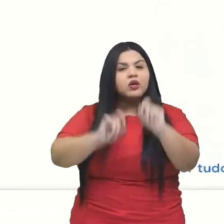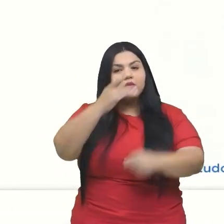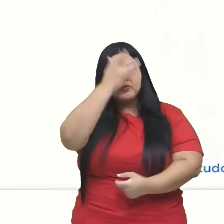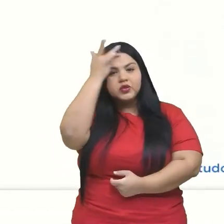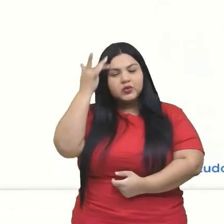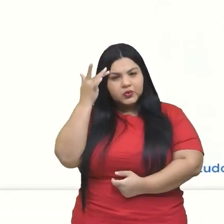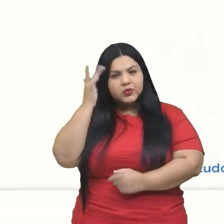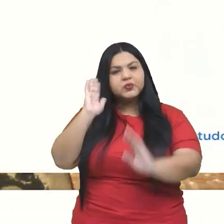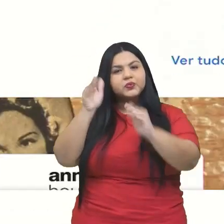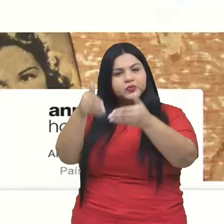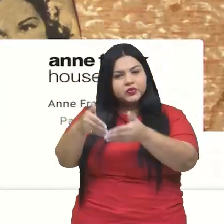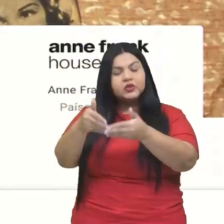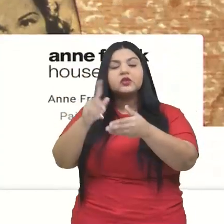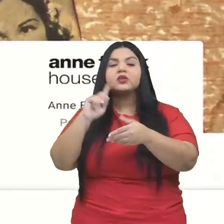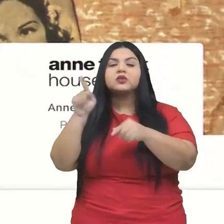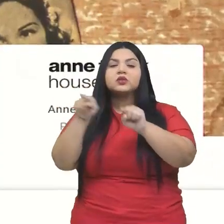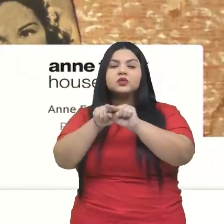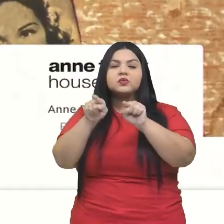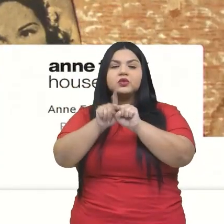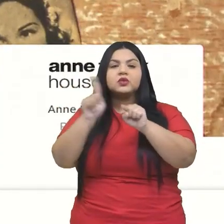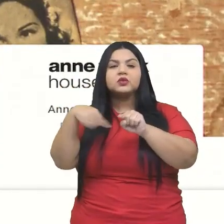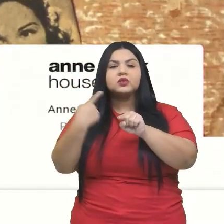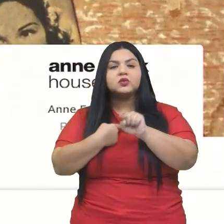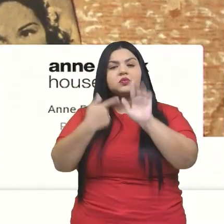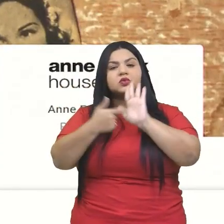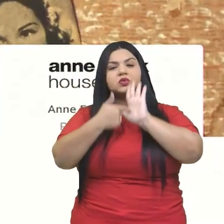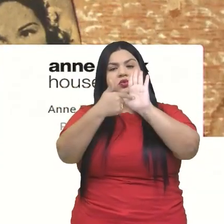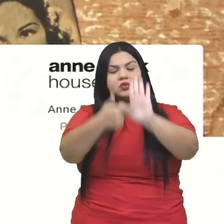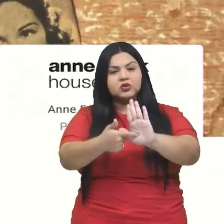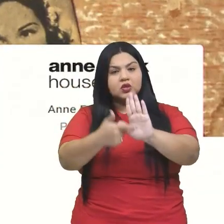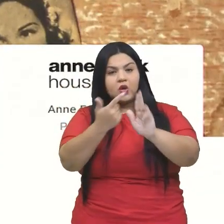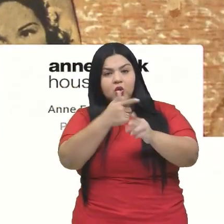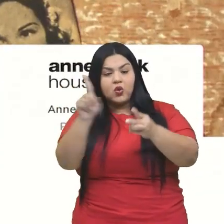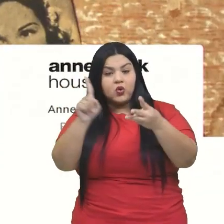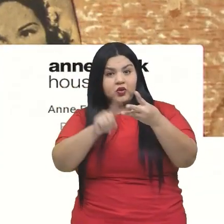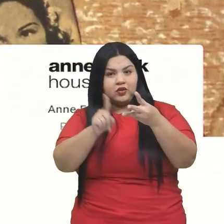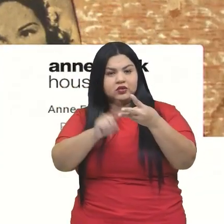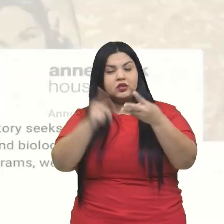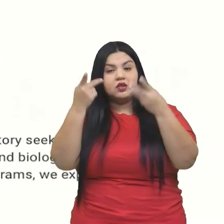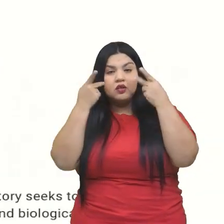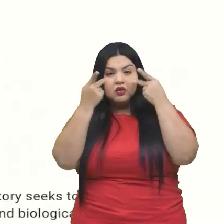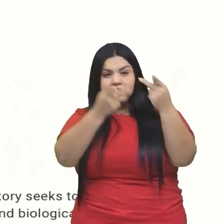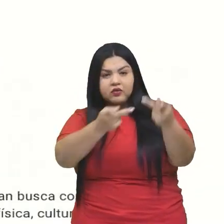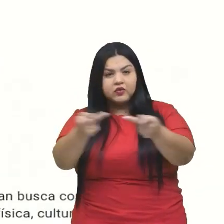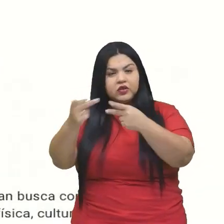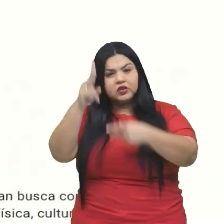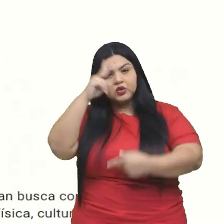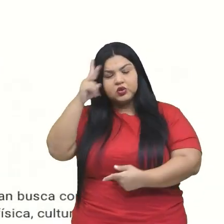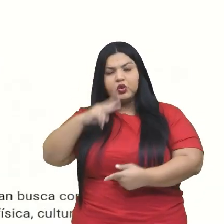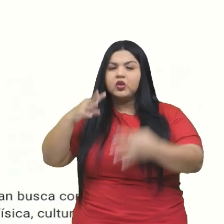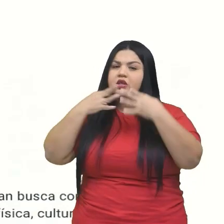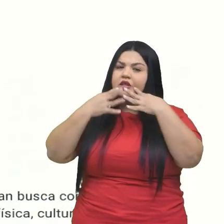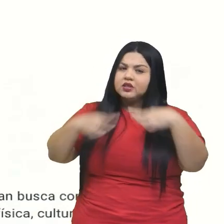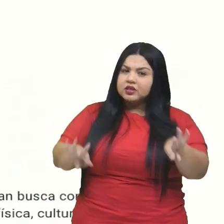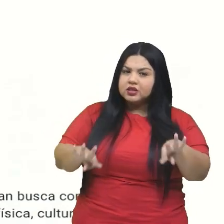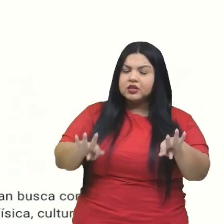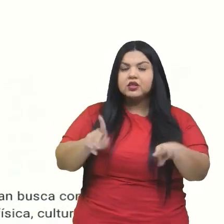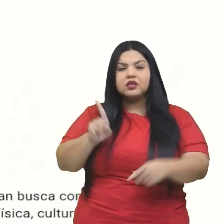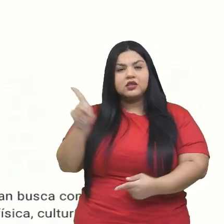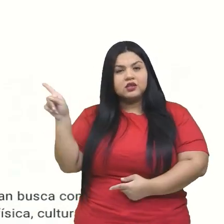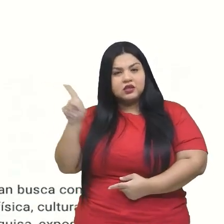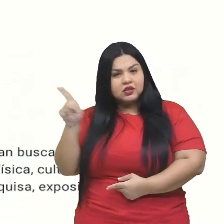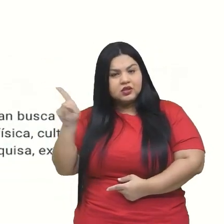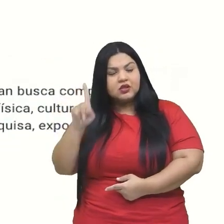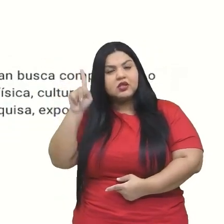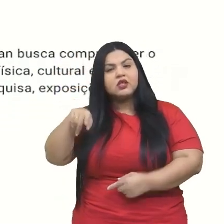específico. A gente traz também, olha só, uma outra visita ao Museu de História Natural. Esse aqui é o